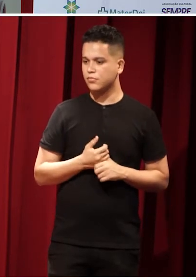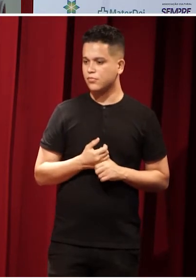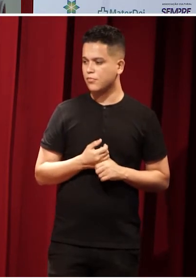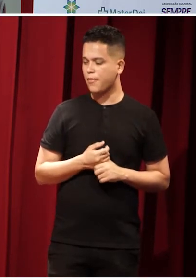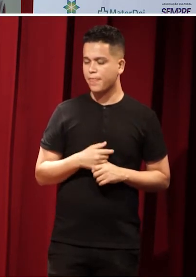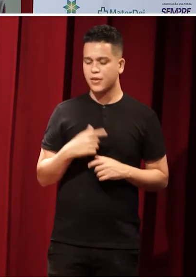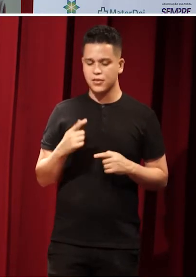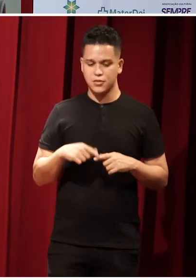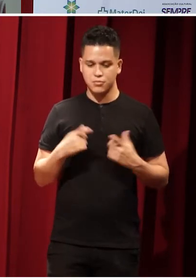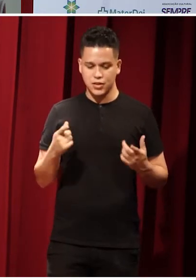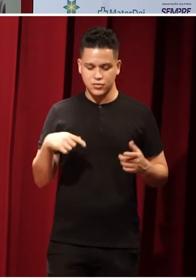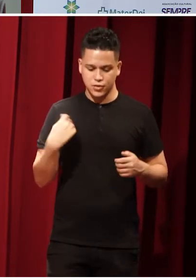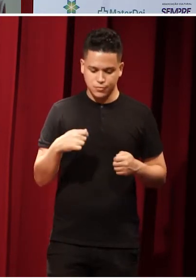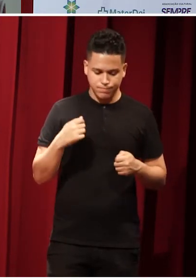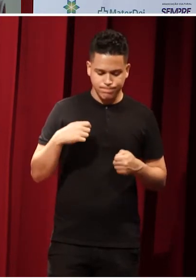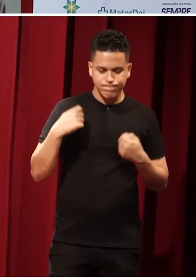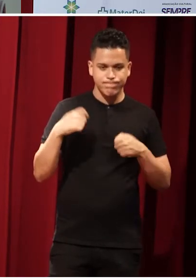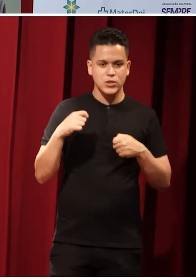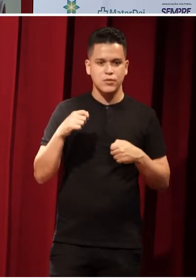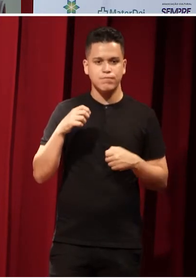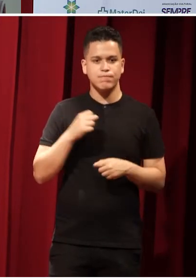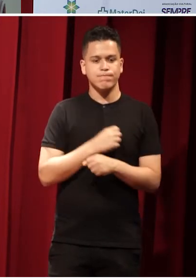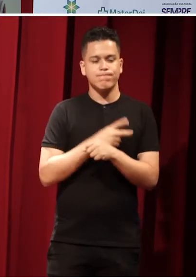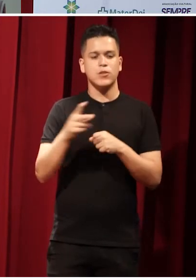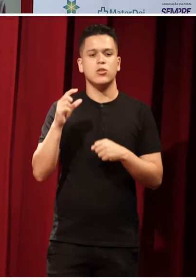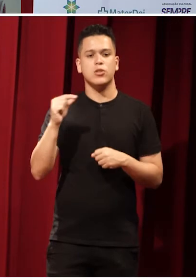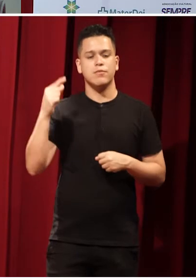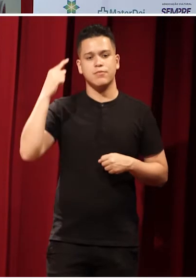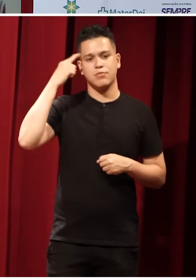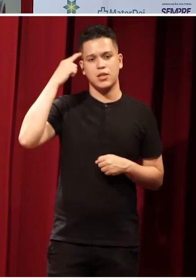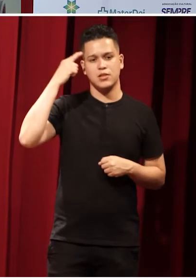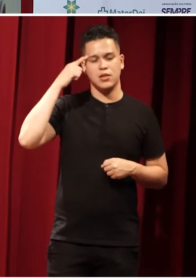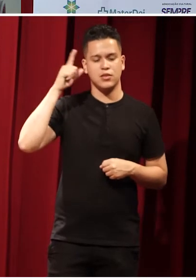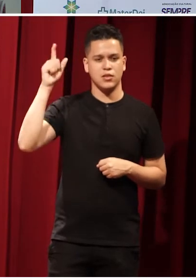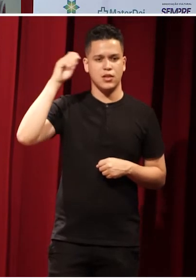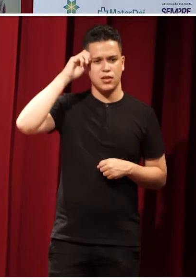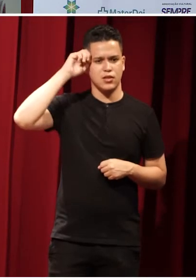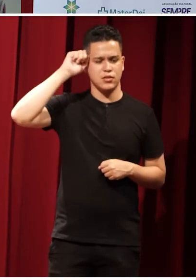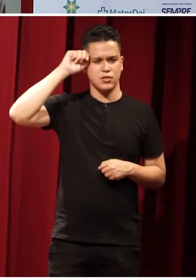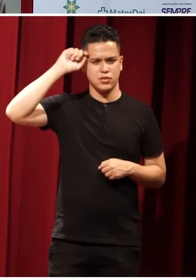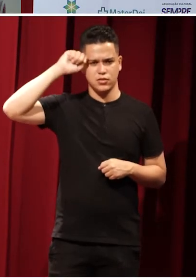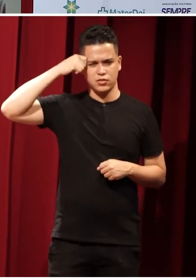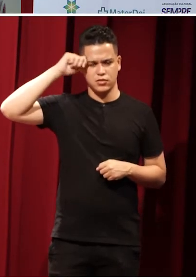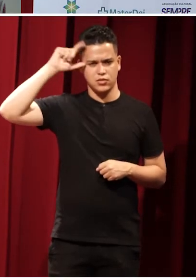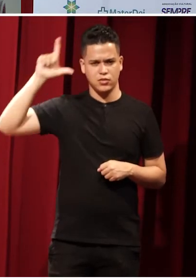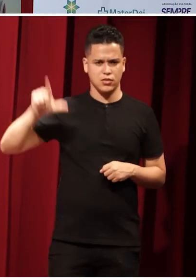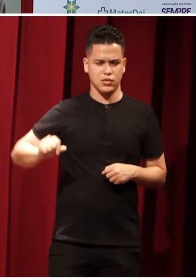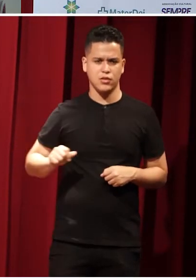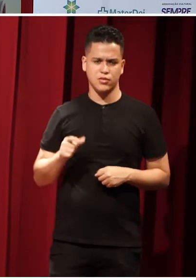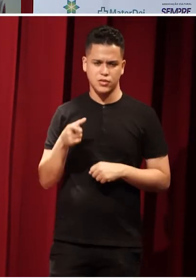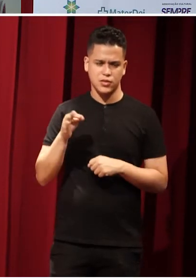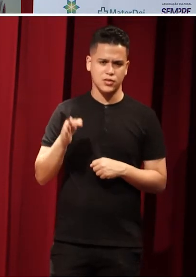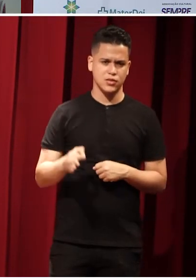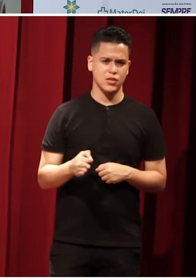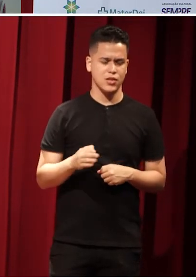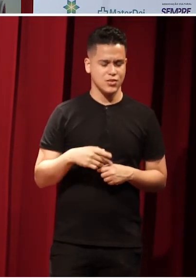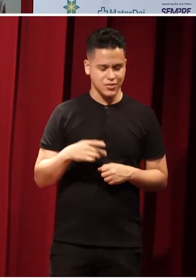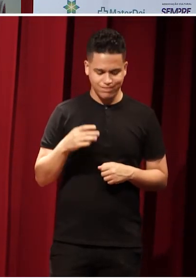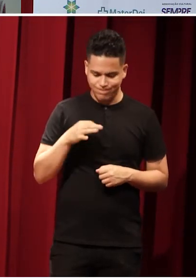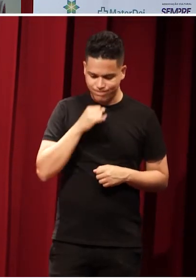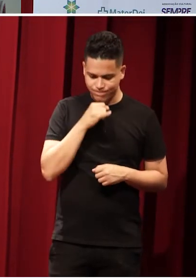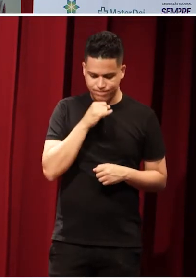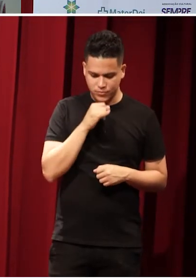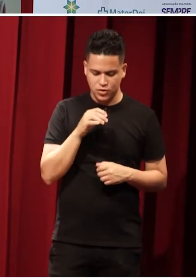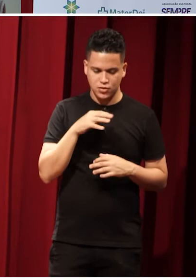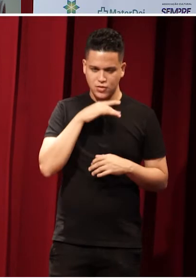o desafio e o que acontece na África com essas matérias-primas, tem toda a razão em salientar isso, é terrível. Da mesma